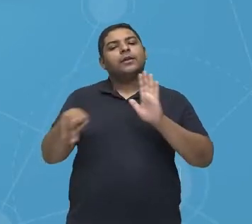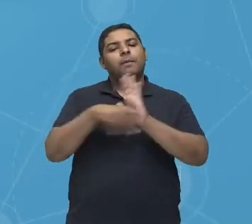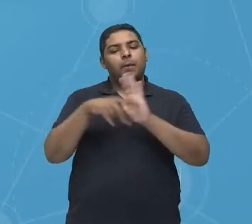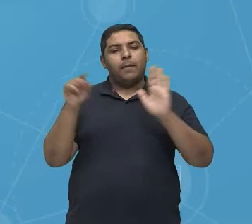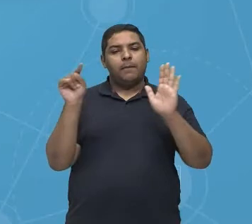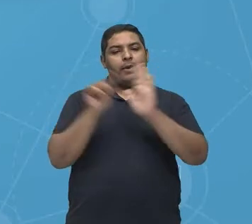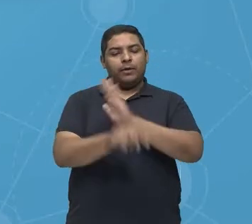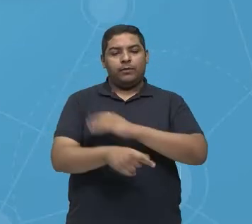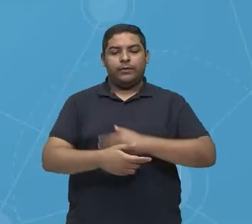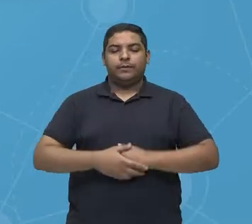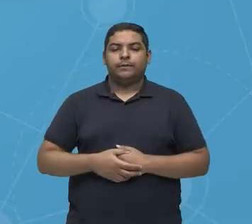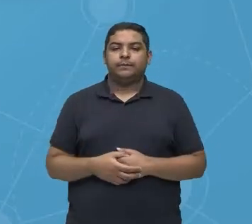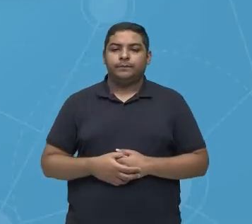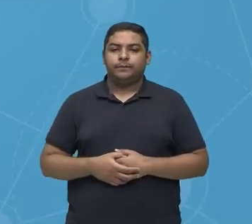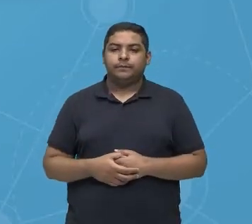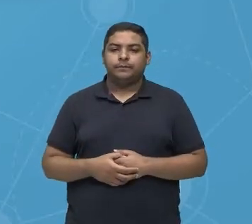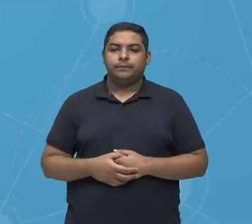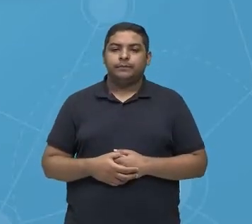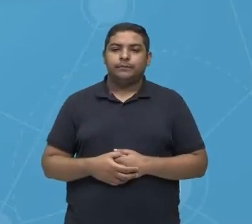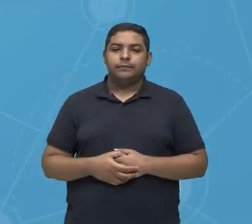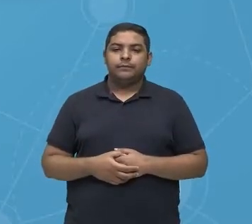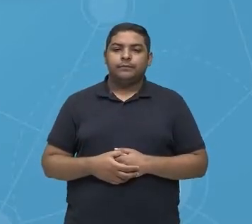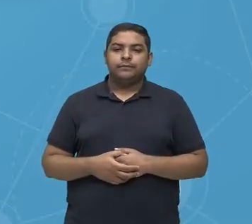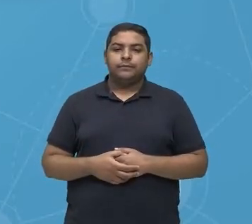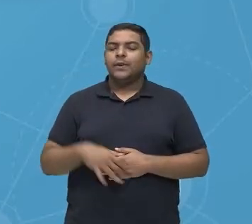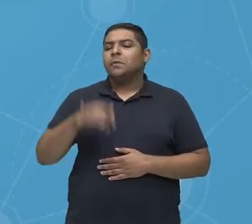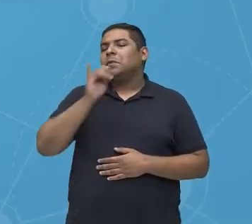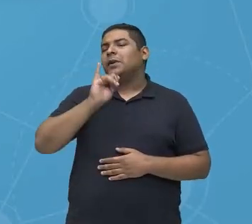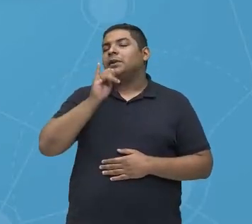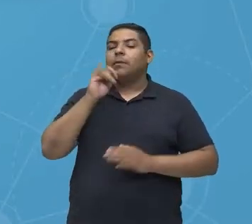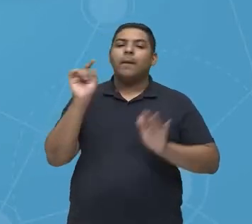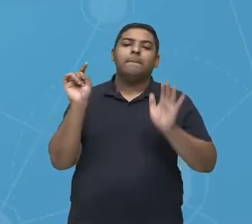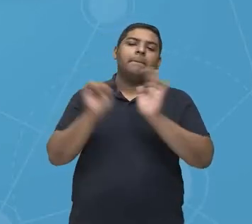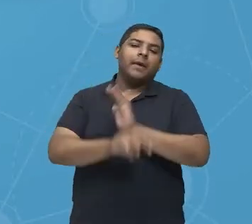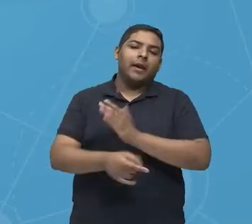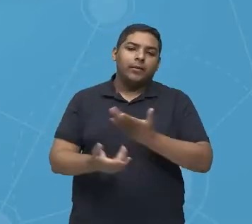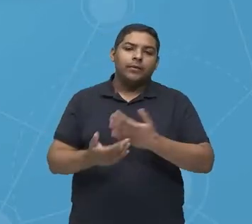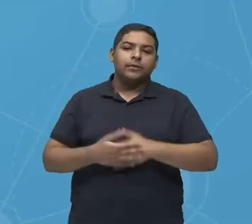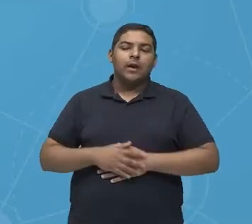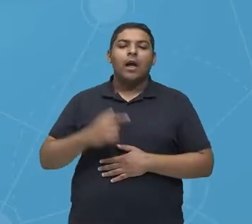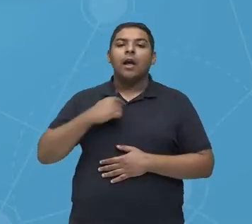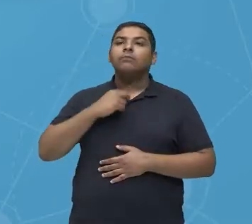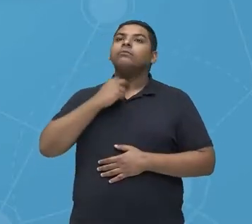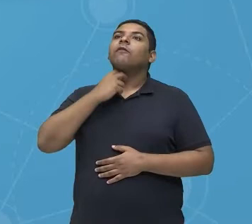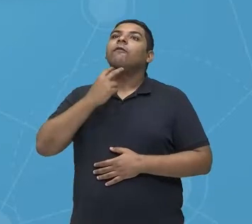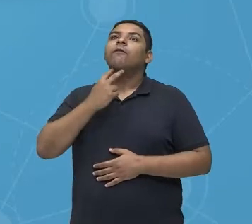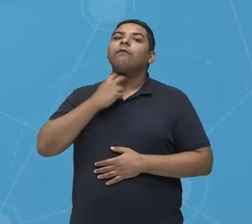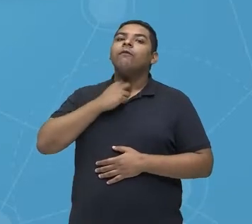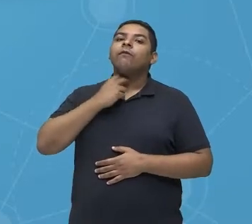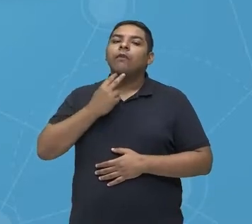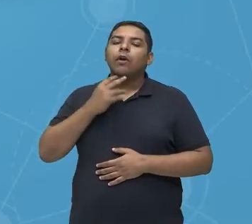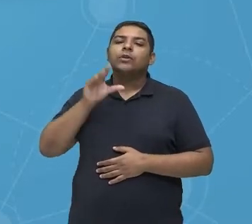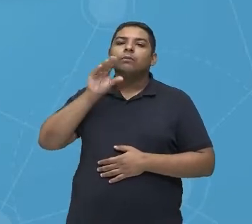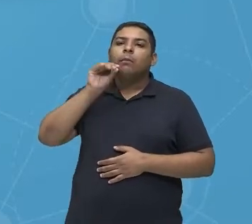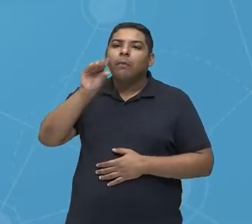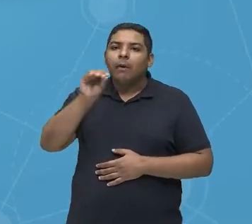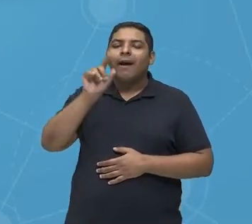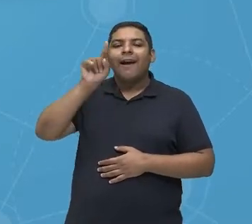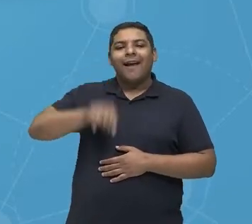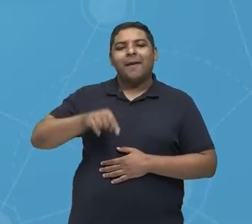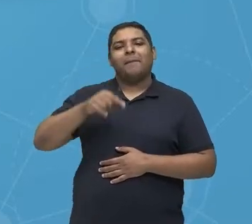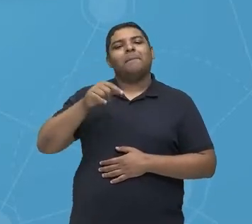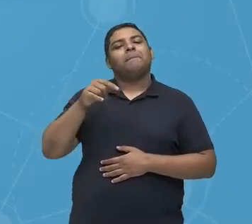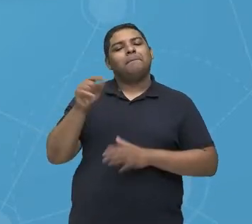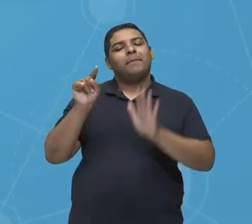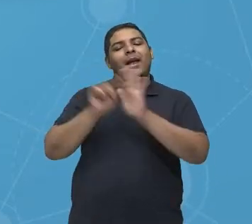né? Com grafia. Por exemplo, quando você faz uma pergunta falando, a entonação vai indicar que de fato é uma pergunta. Já quando eu estou